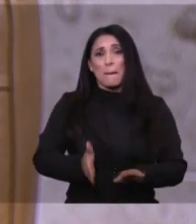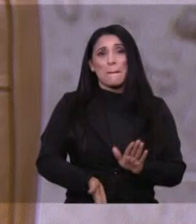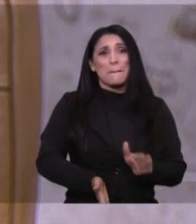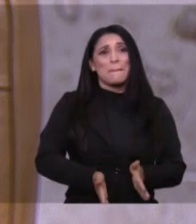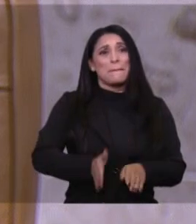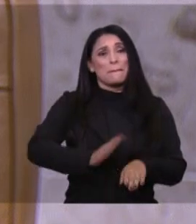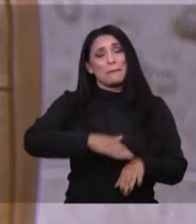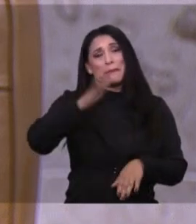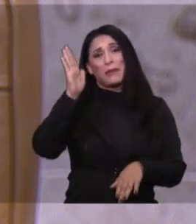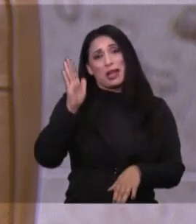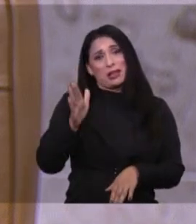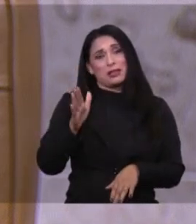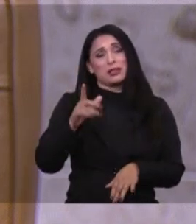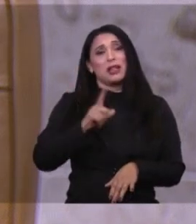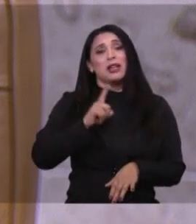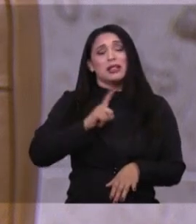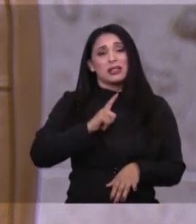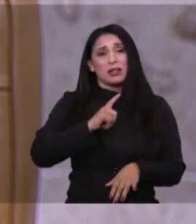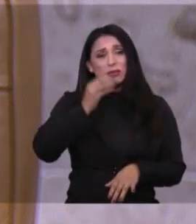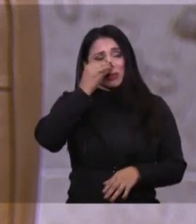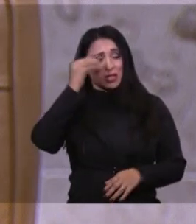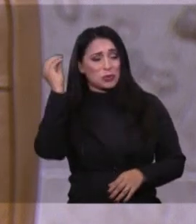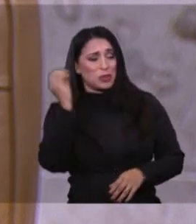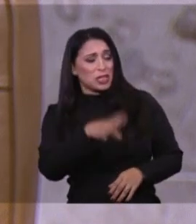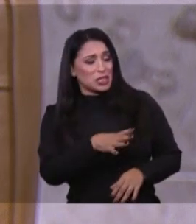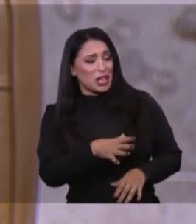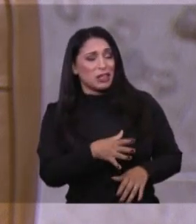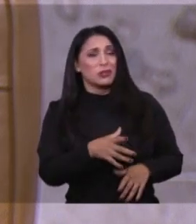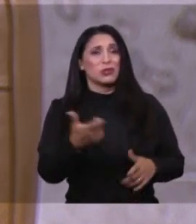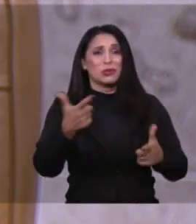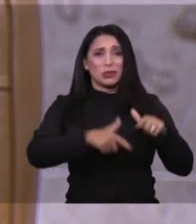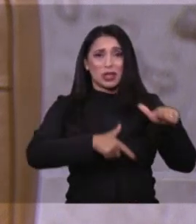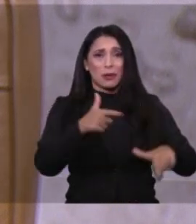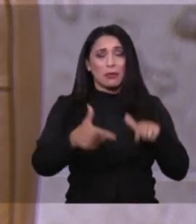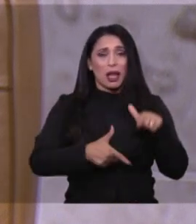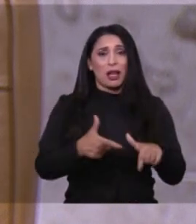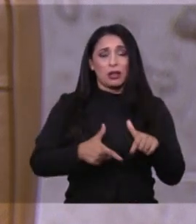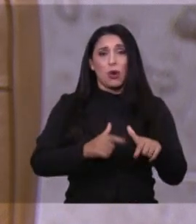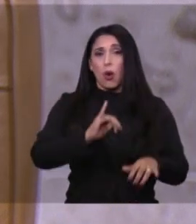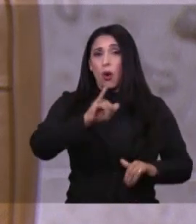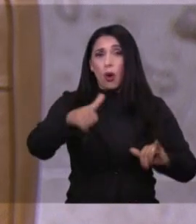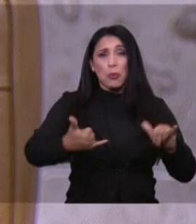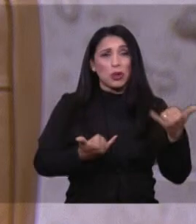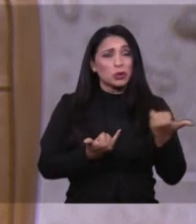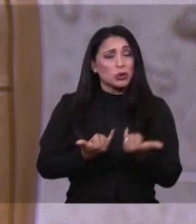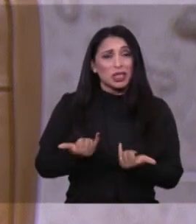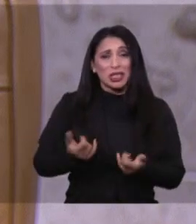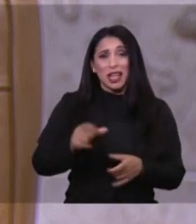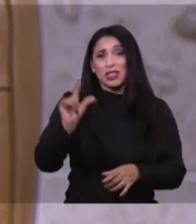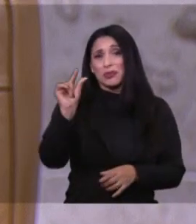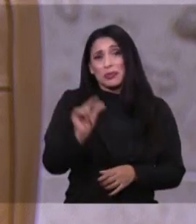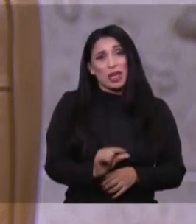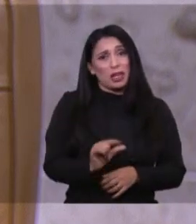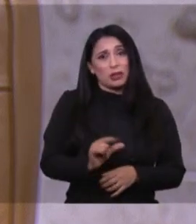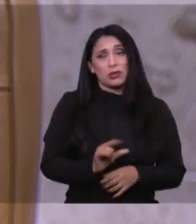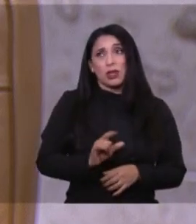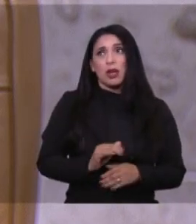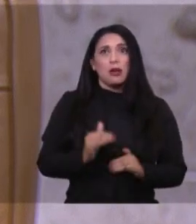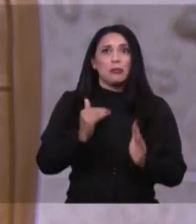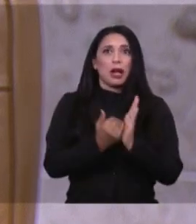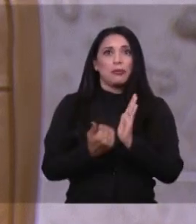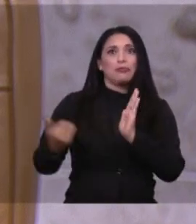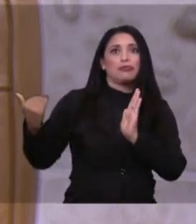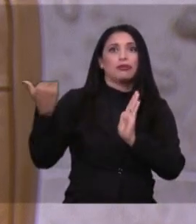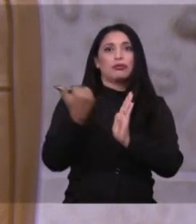salários menores, são mais rejeitados no mercado de trabalho, têm menos oportunidades de chegarem à cúpula dos poderes